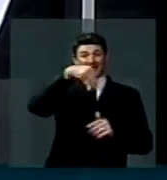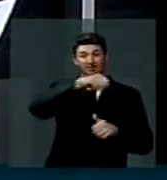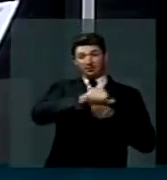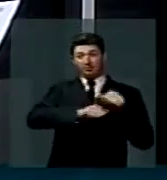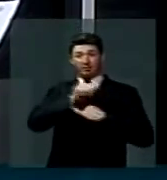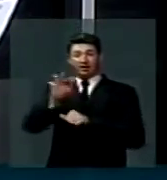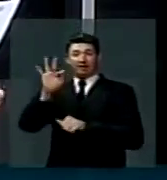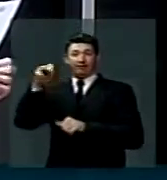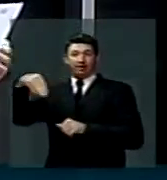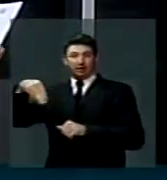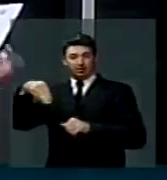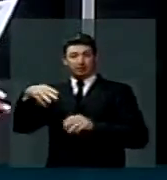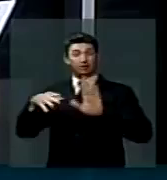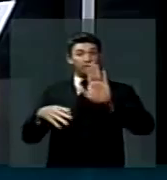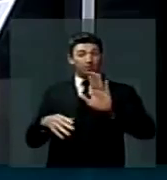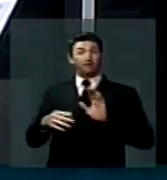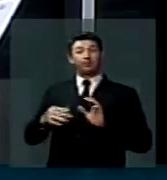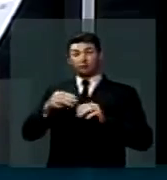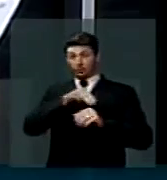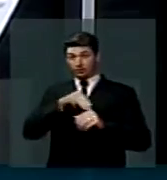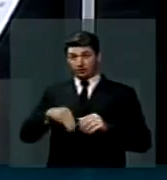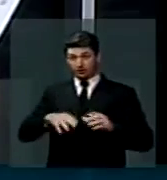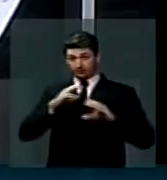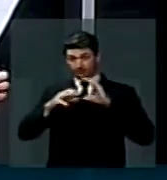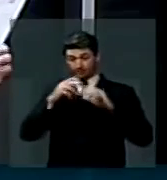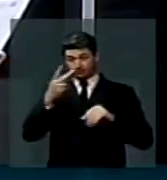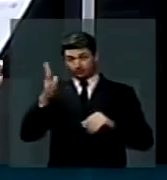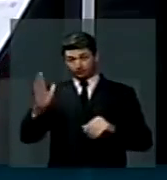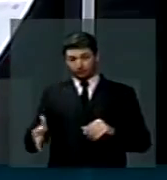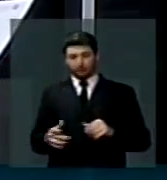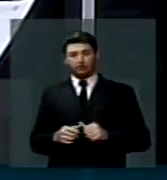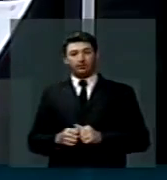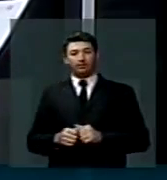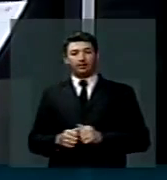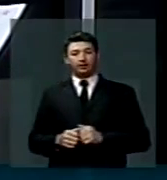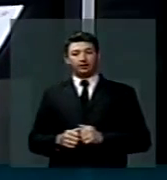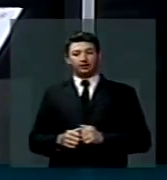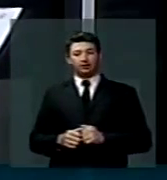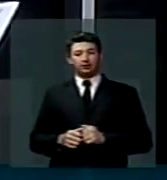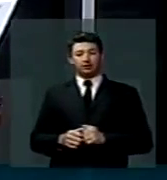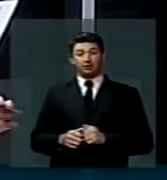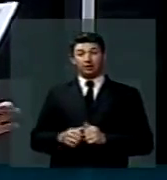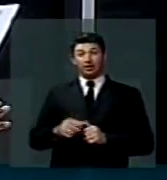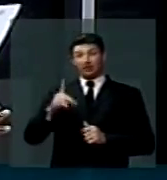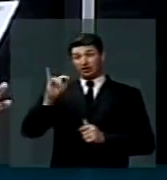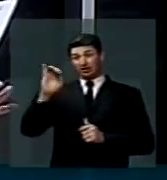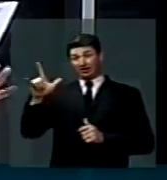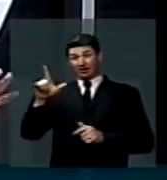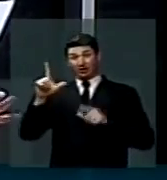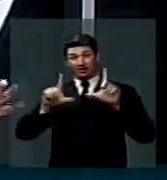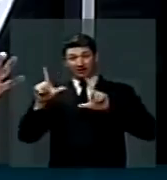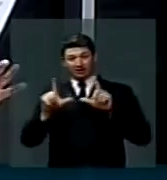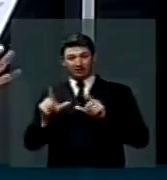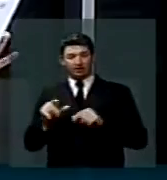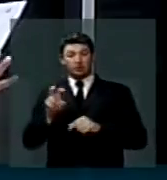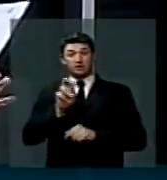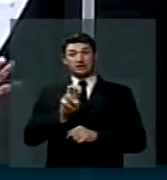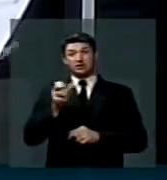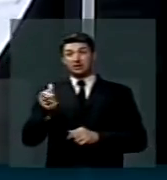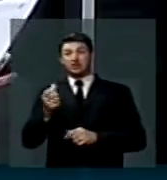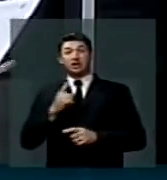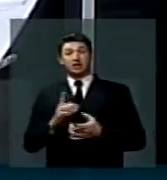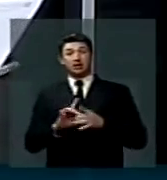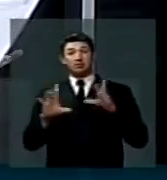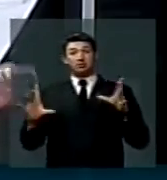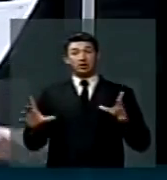faixa FM. Segundo informou o próprio ministro das Comunicações, com a digitalização da TV, os canais 5 e 6 estariam liberados